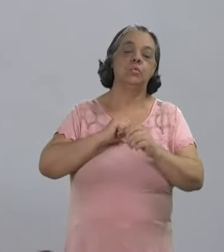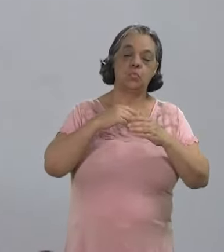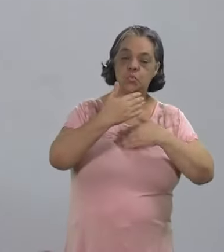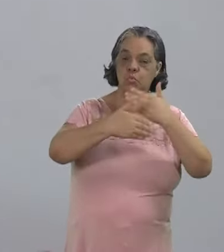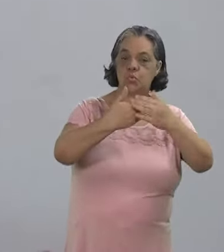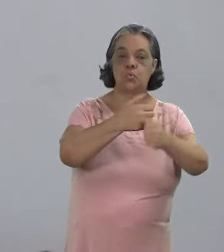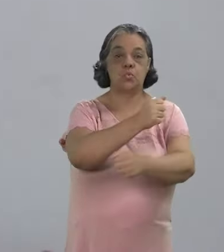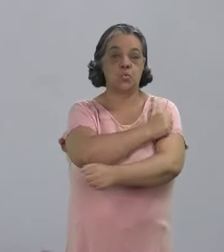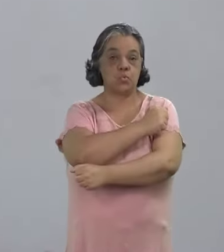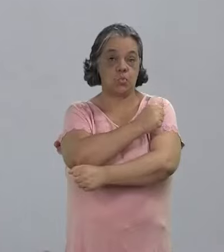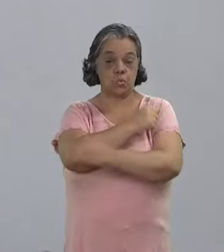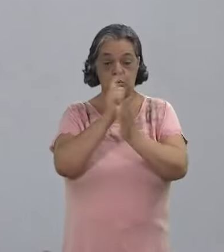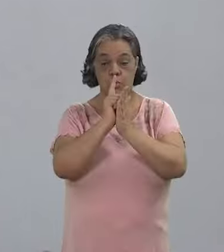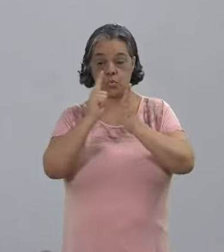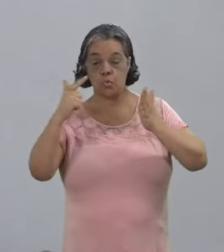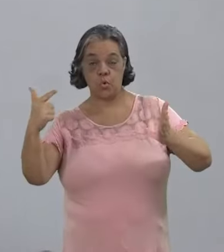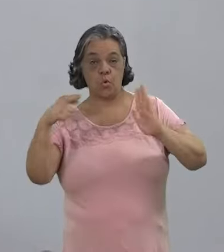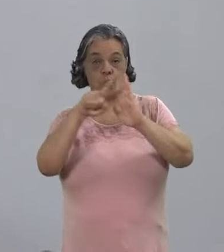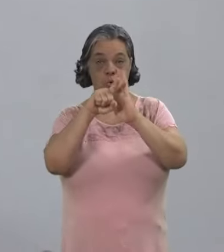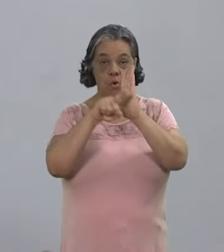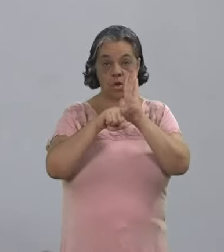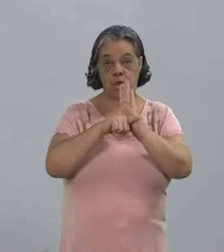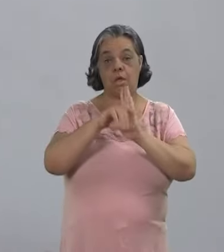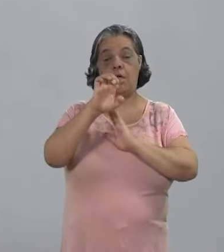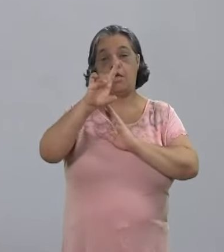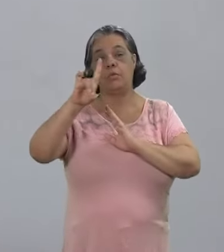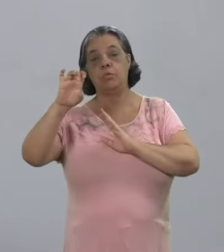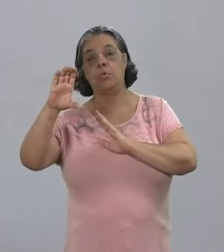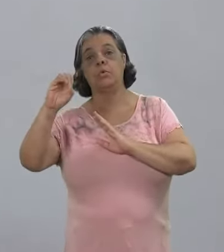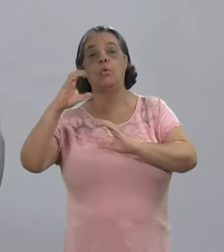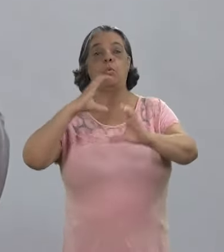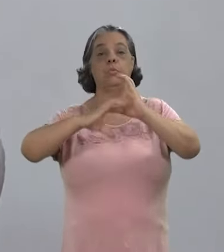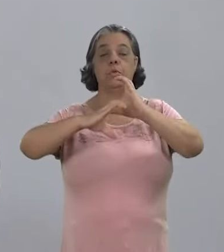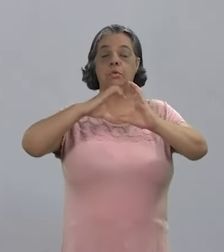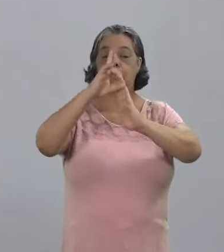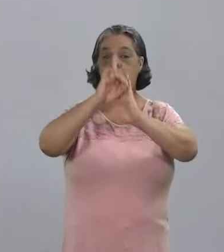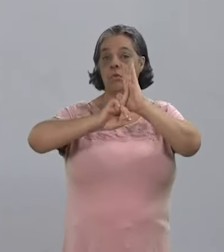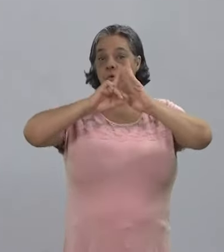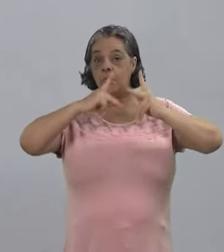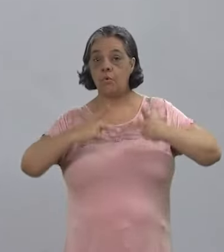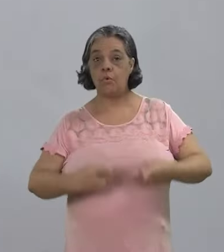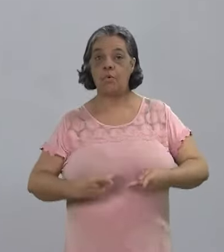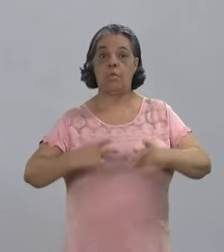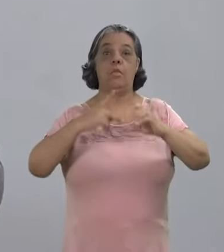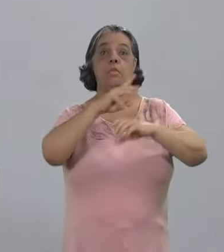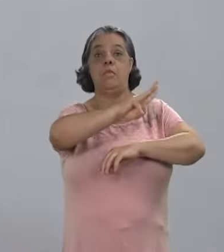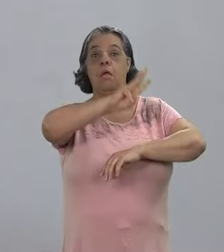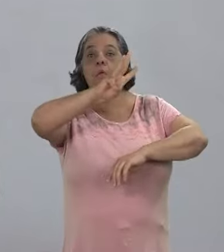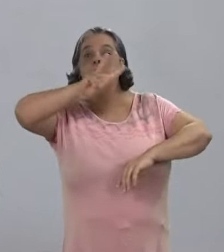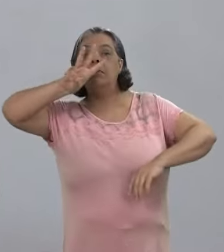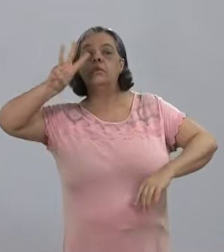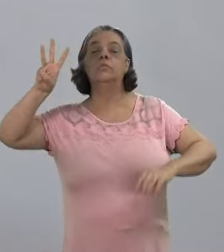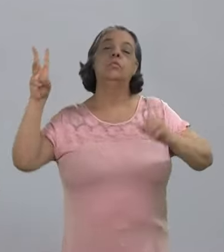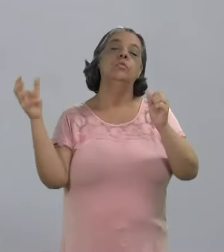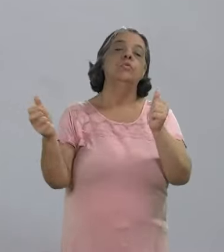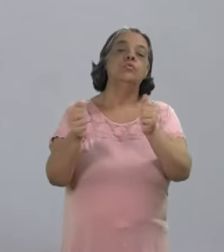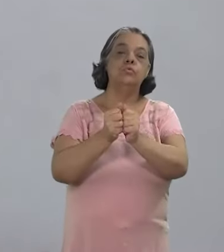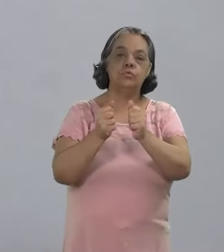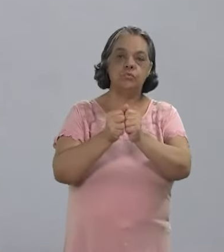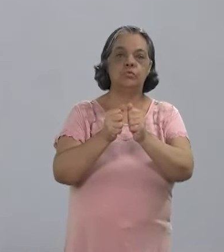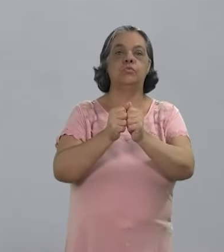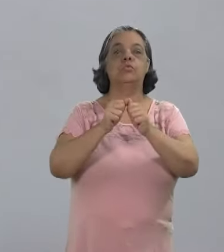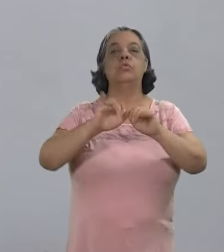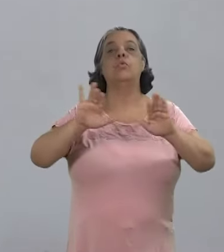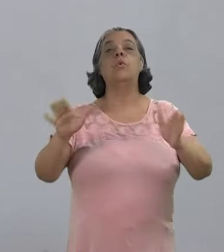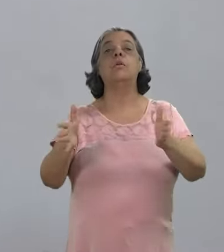produzido por estudantes de jornalismo do projeto de extensão EducomDH, Educomunicação e Direitos Humanos na Mídia. Numa parceria com a Cátedra